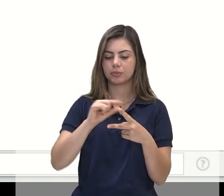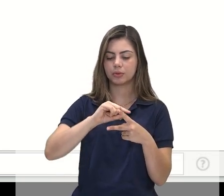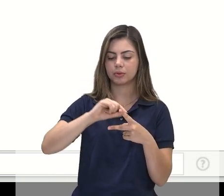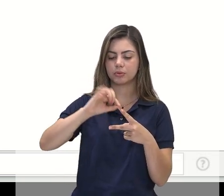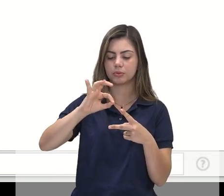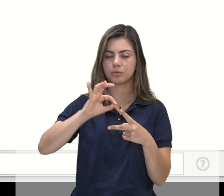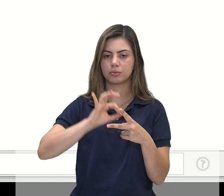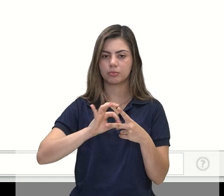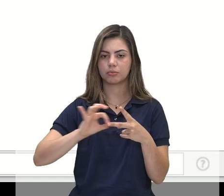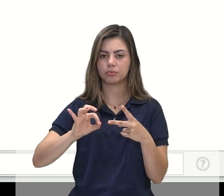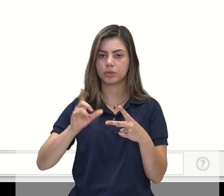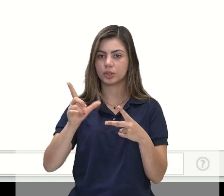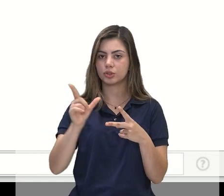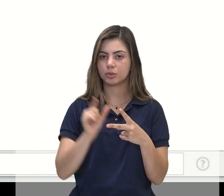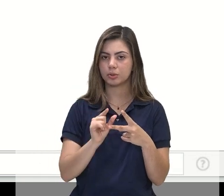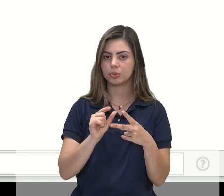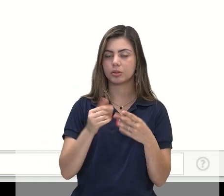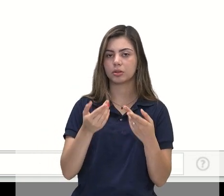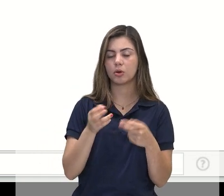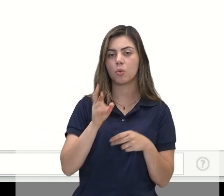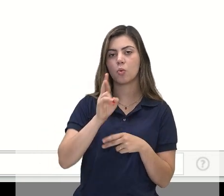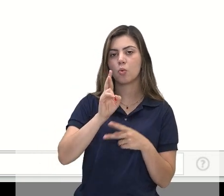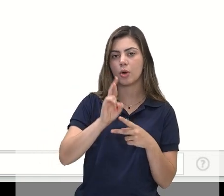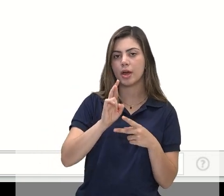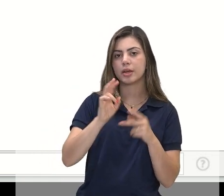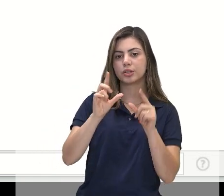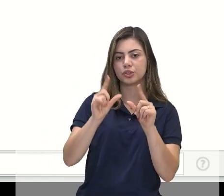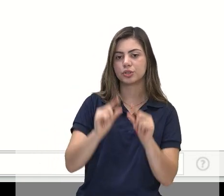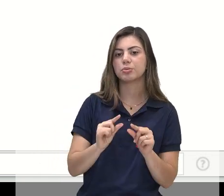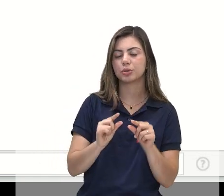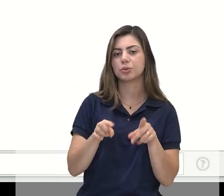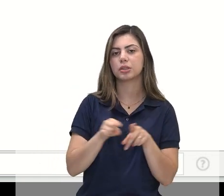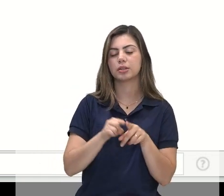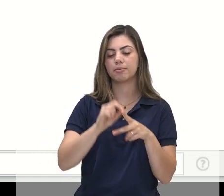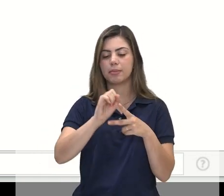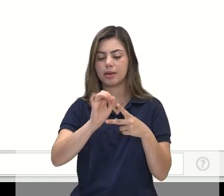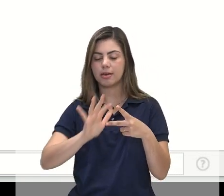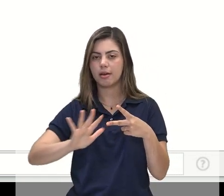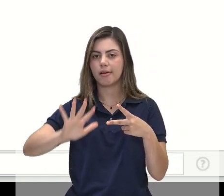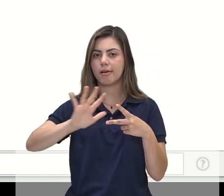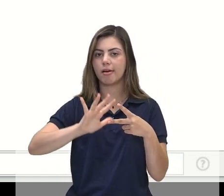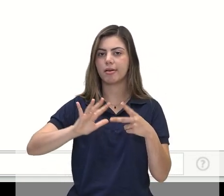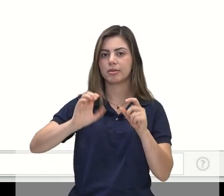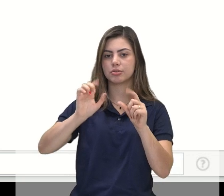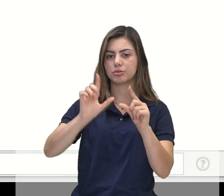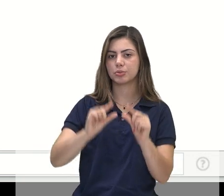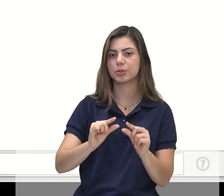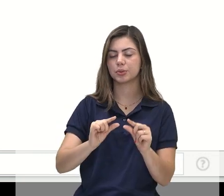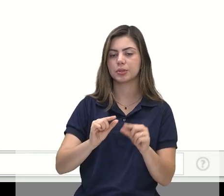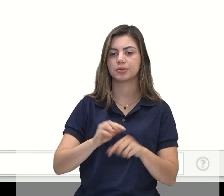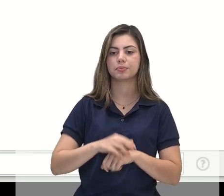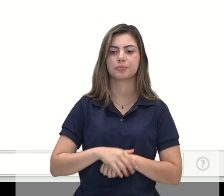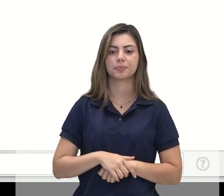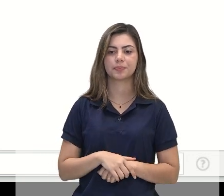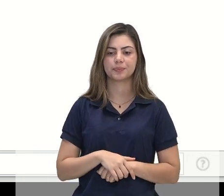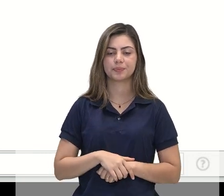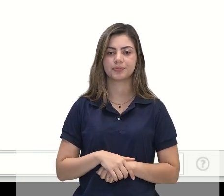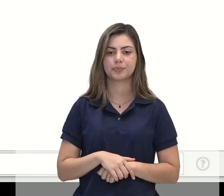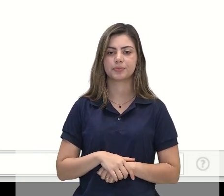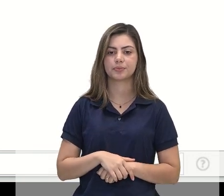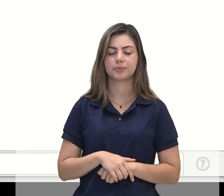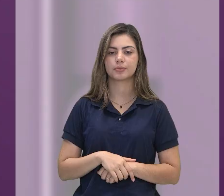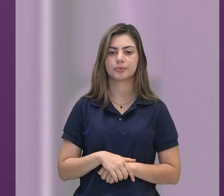também, o raio vai diminuir também o setor circular, ok? Muito bem.